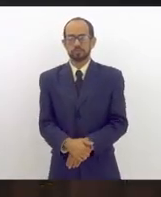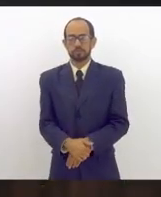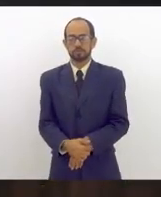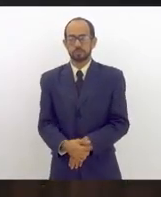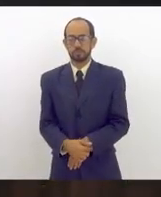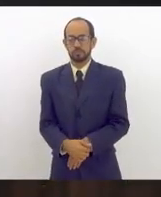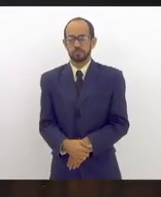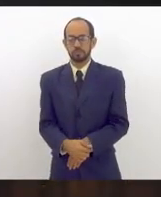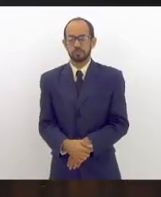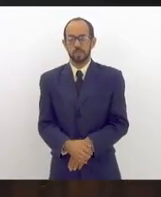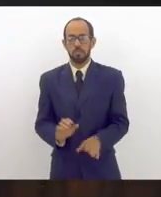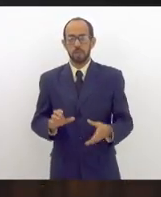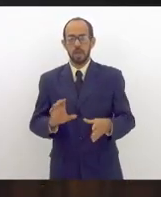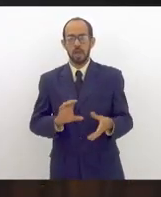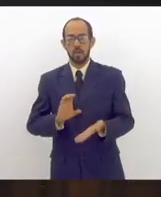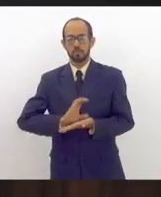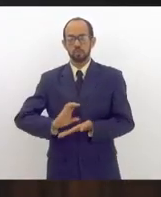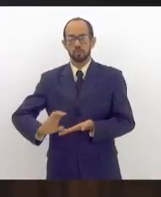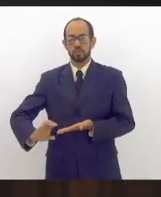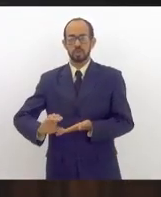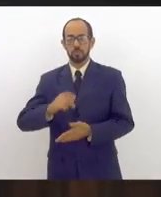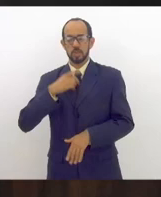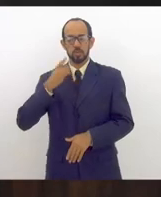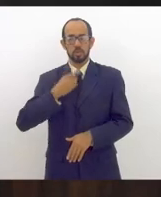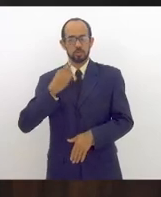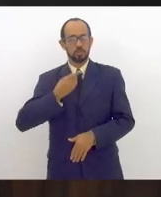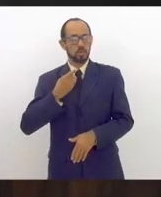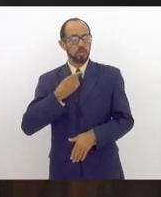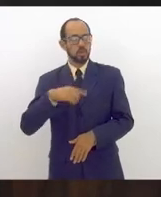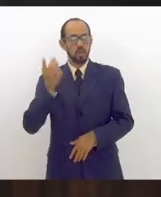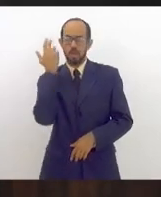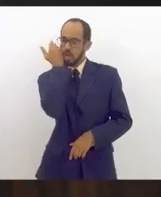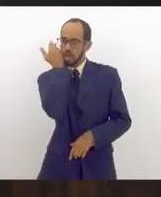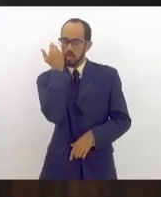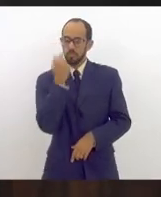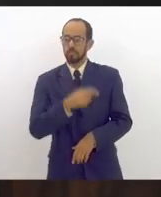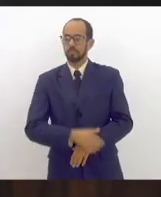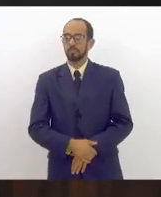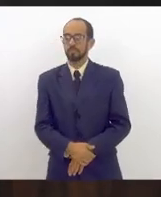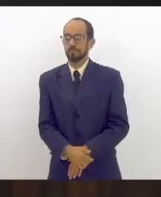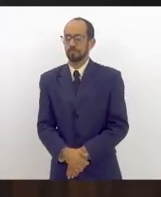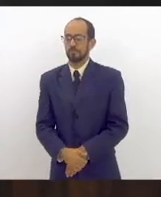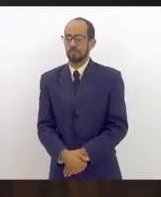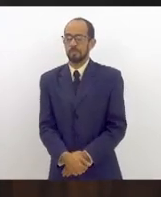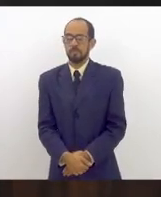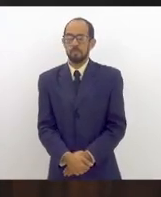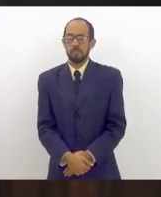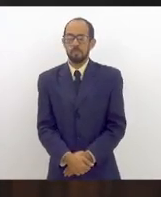Pela Comissão de Orçamento, deputado Eliomar Coelho.